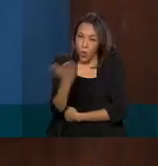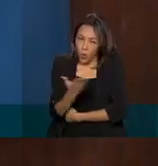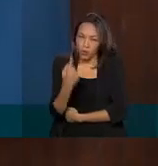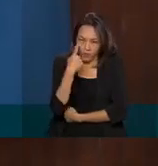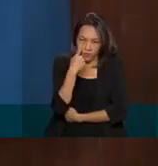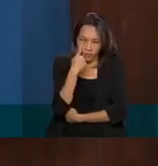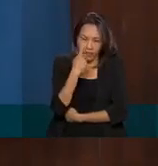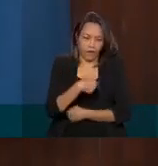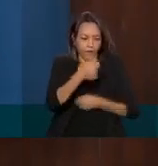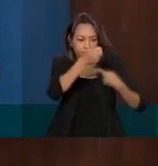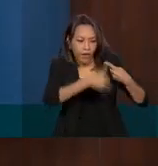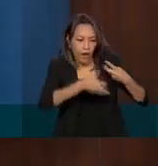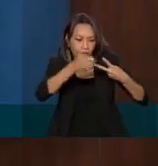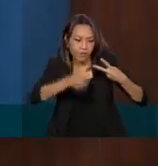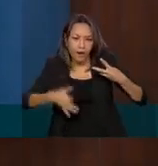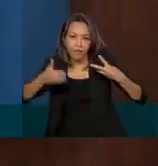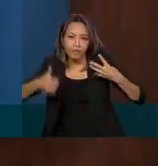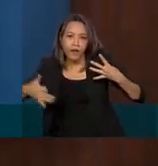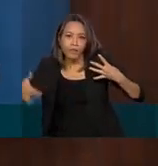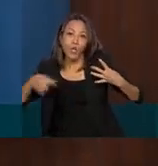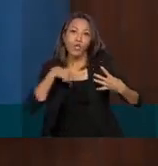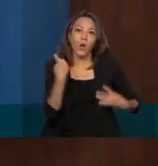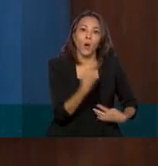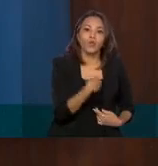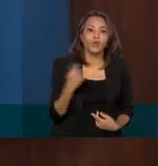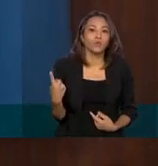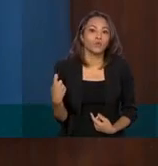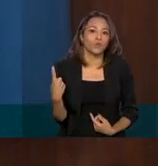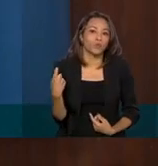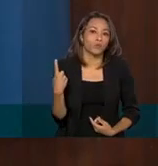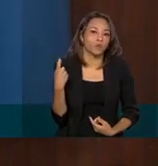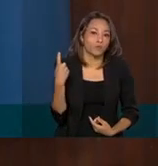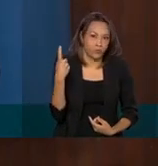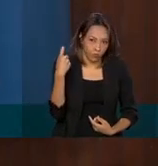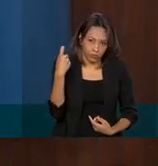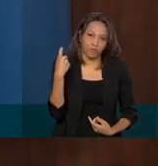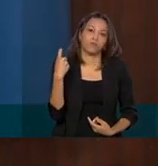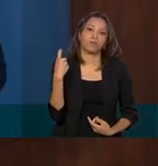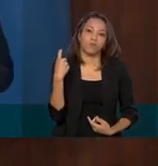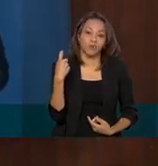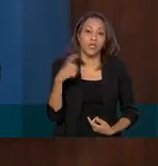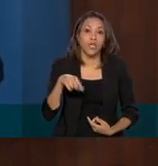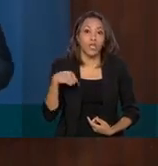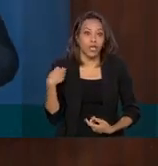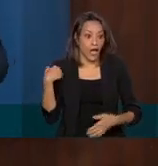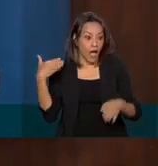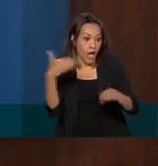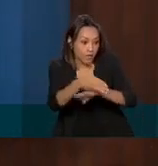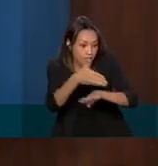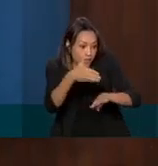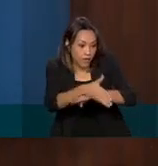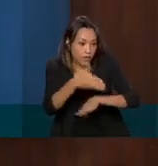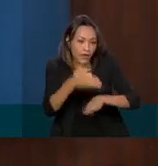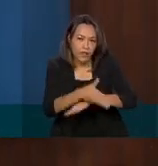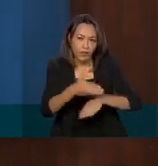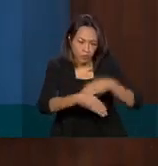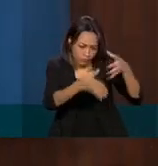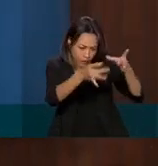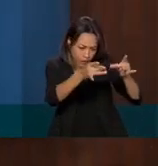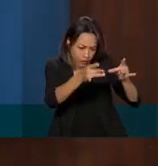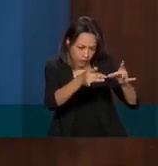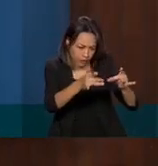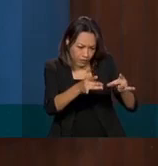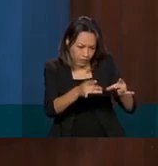hoje, nós somos os únicos que tivemos acesso aos dados completos do